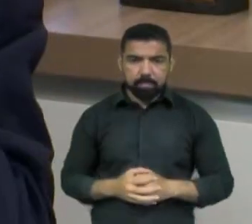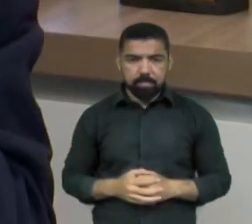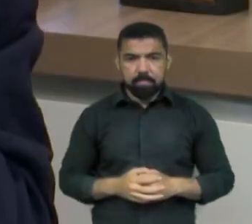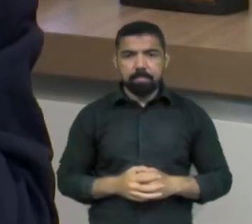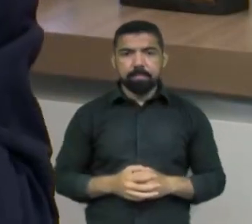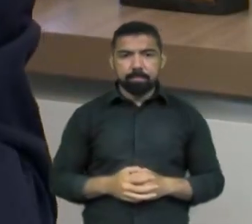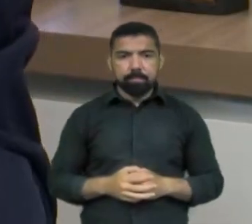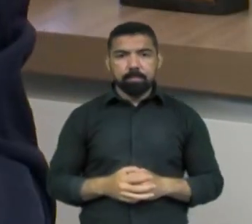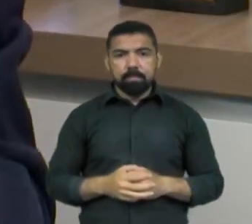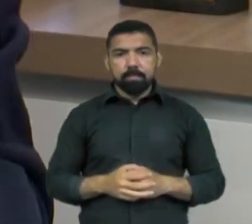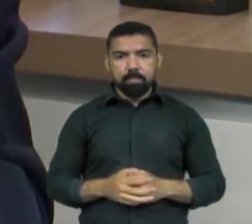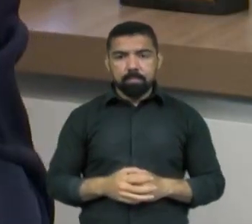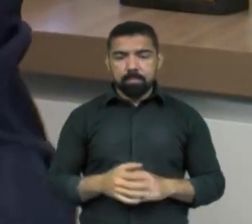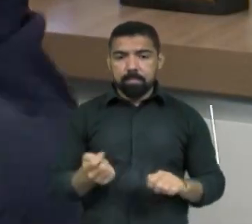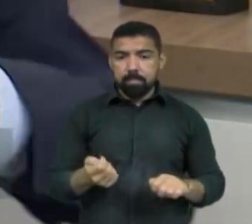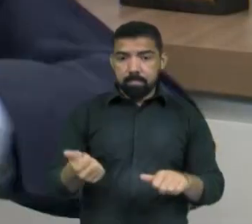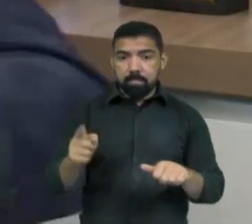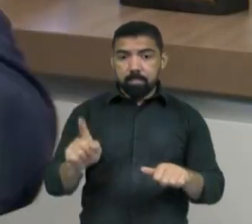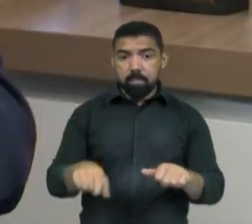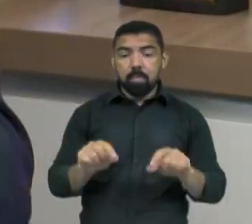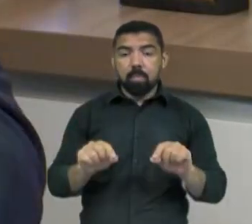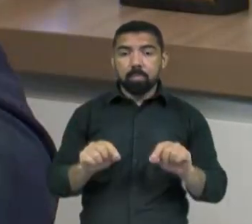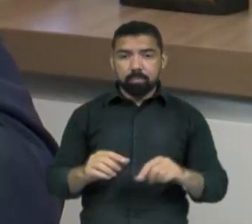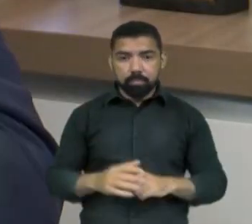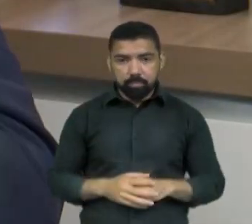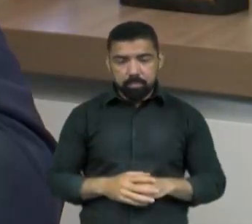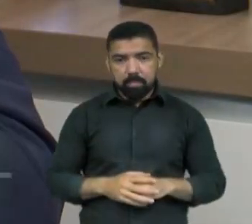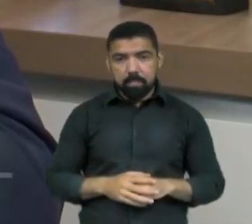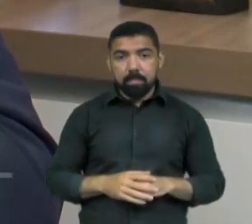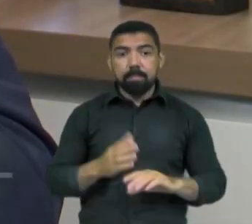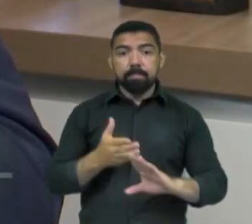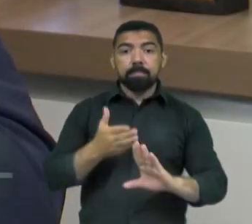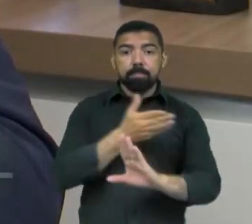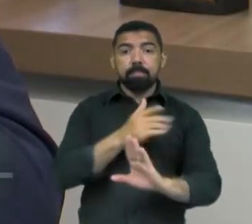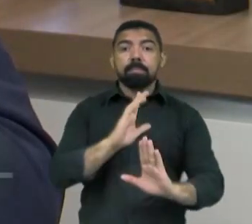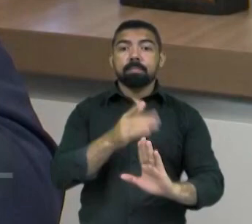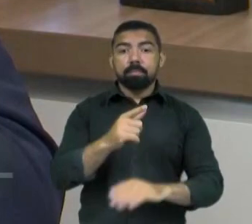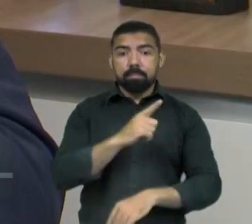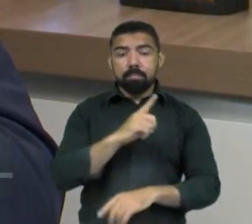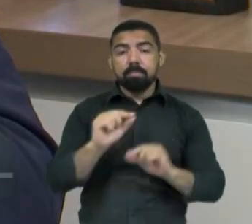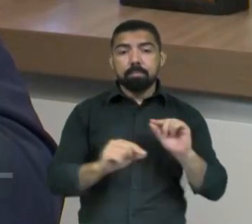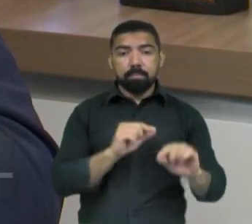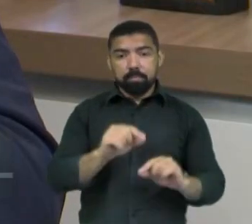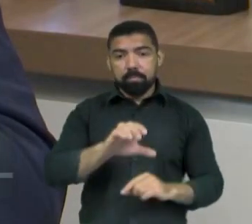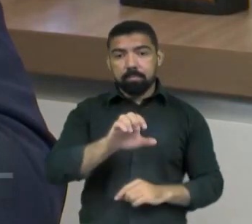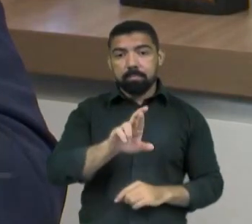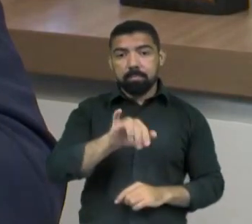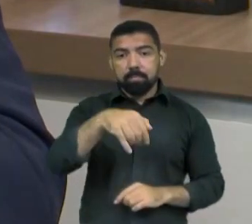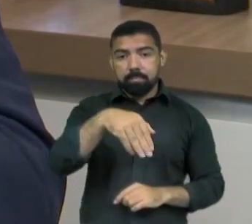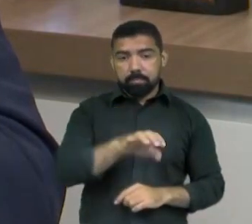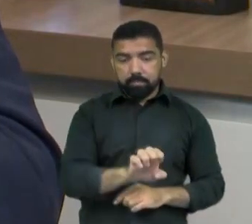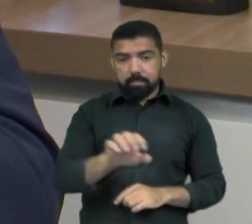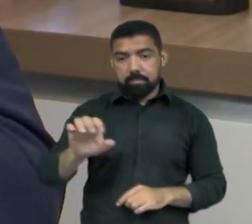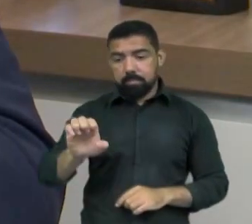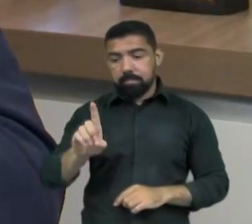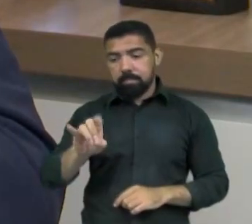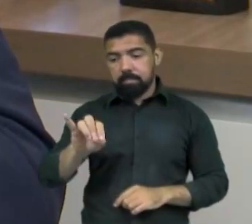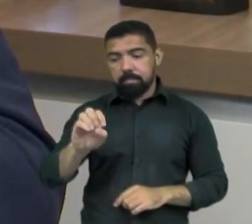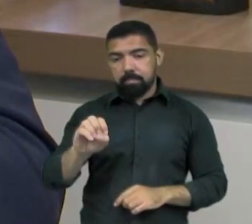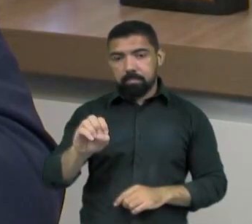que beneficiou, se chamemos assim? Porque à época já existia o crime hediondo, mas não existiu o